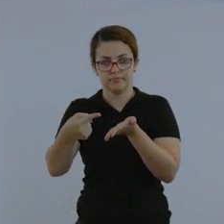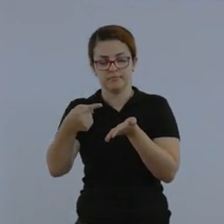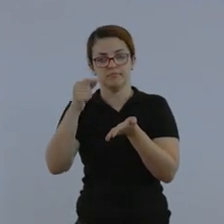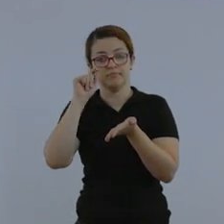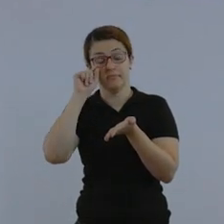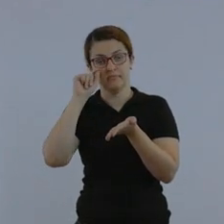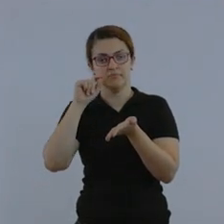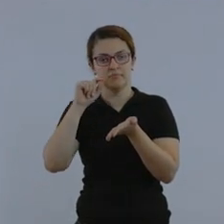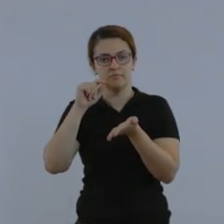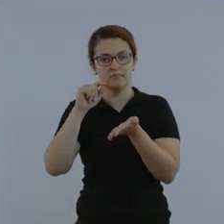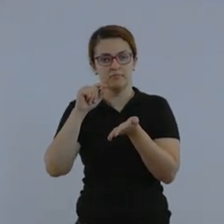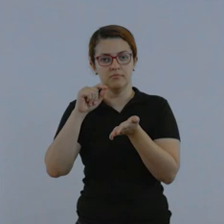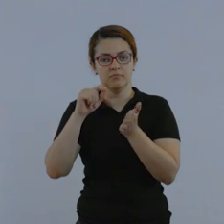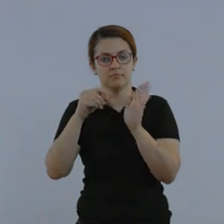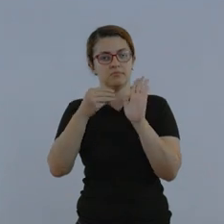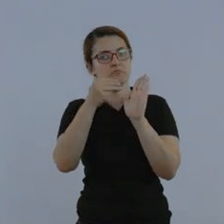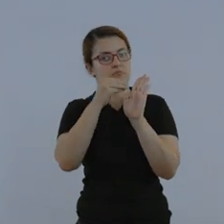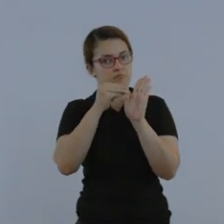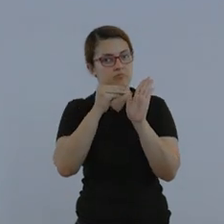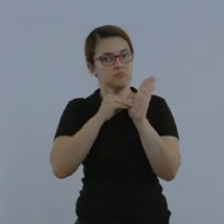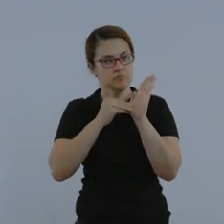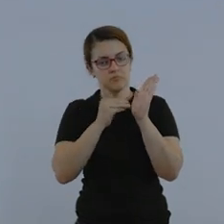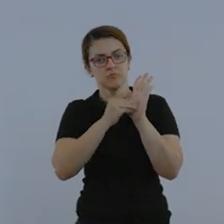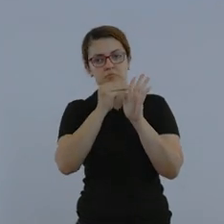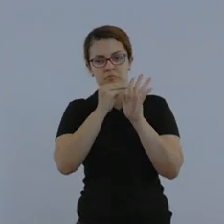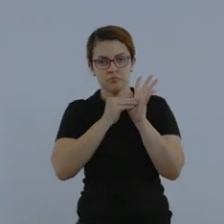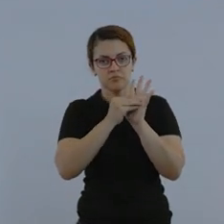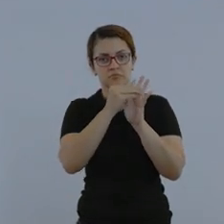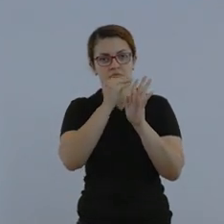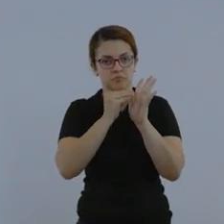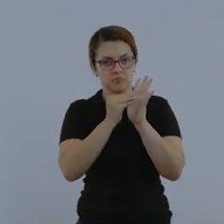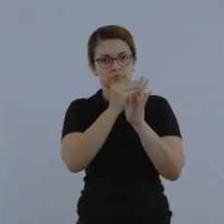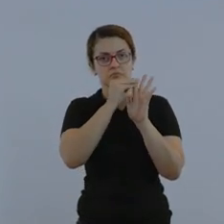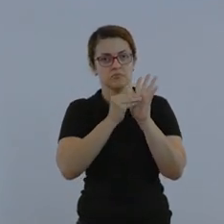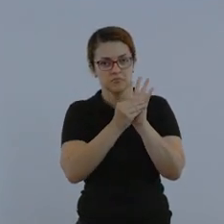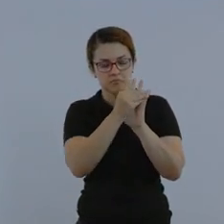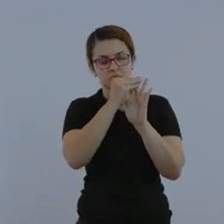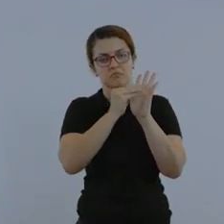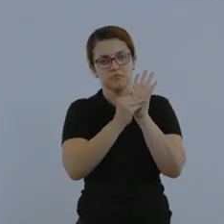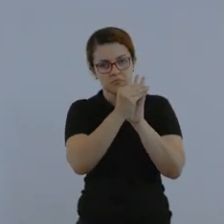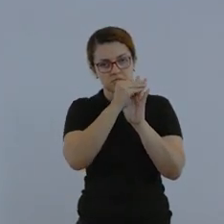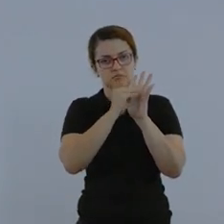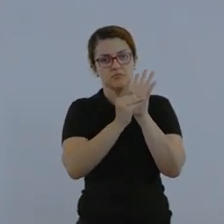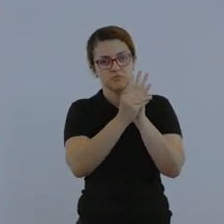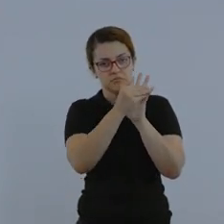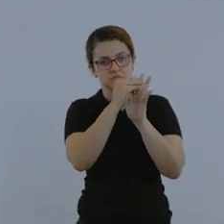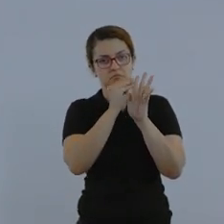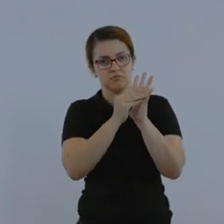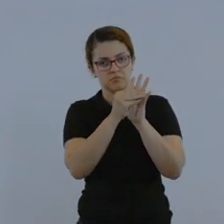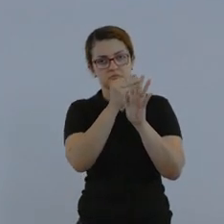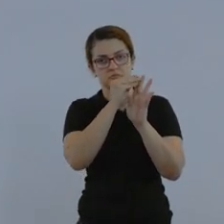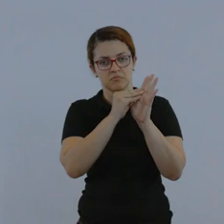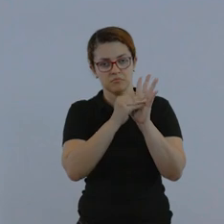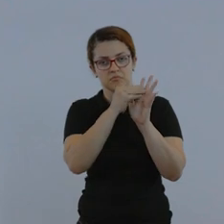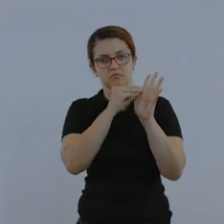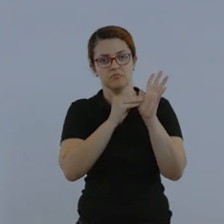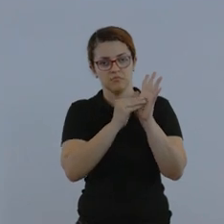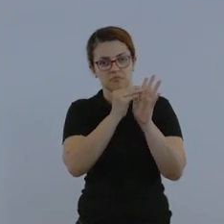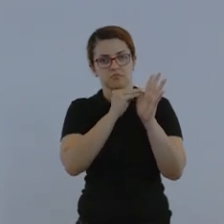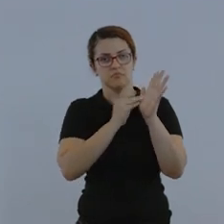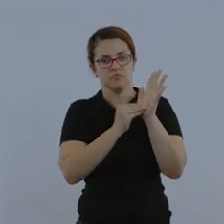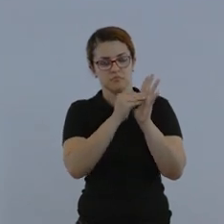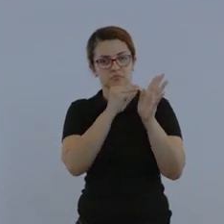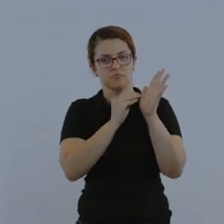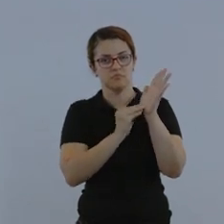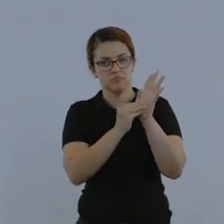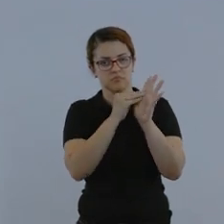Depois da tinta clara pronta, é só você misturar ela lá na sua árvore da mesma forma que você fez com